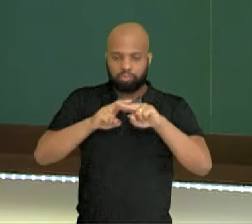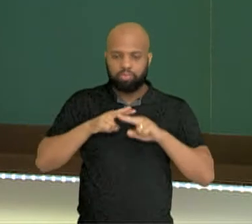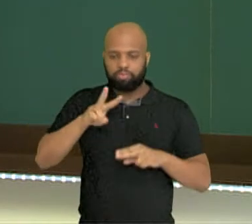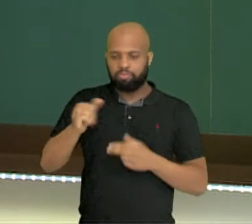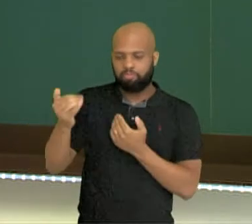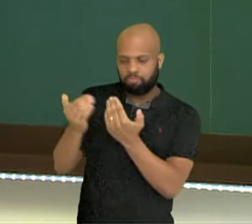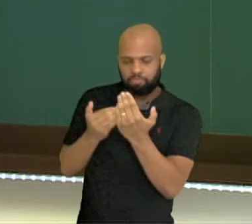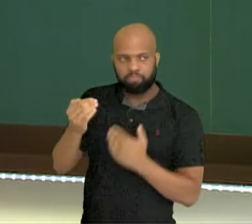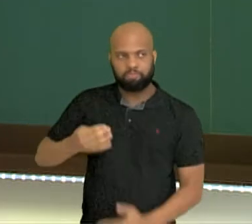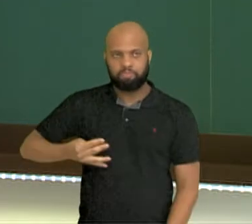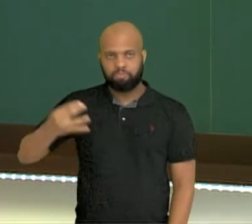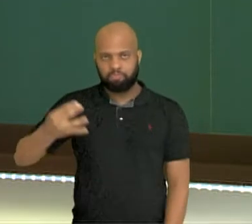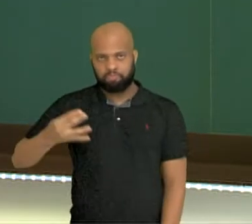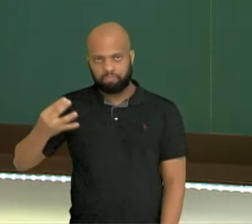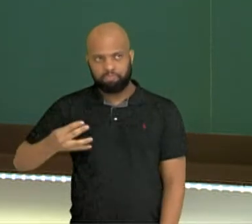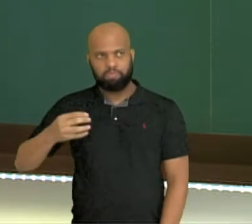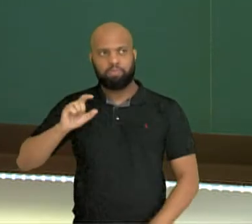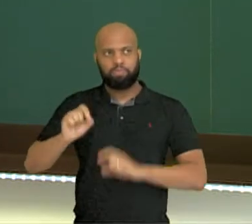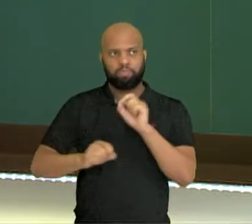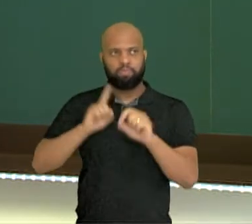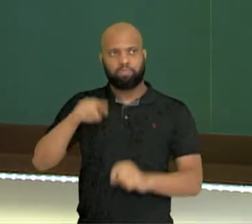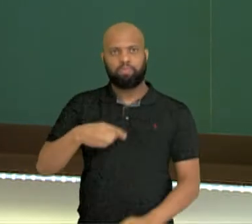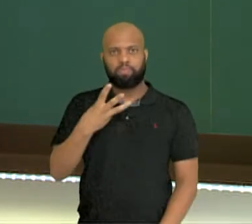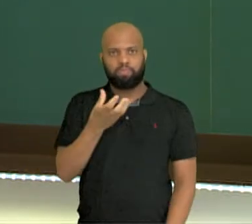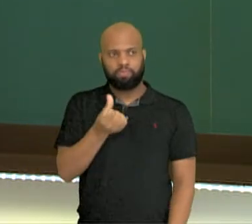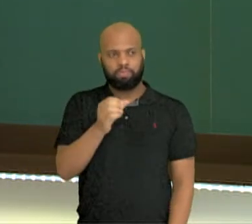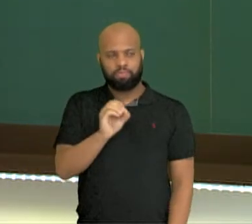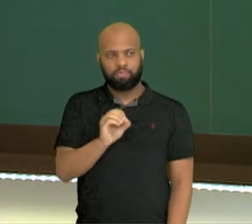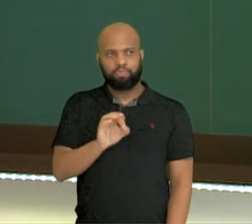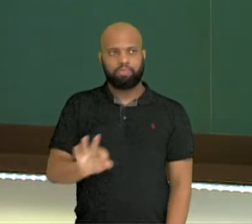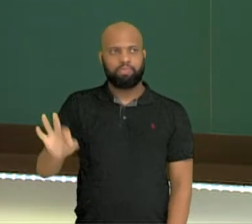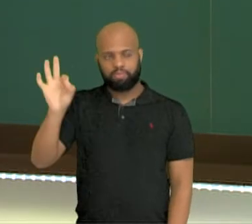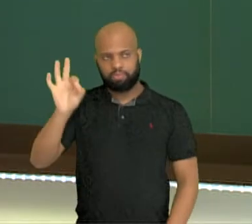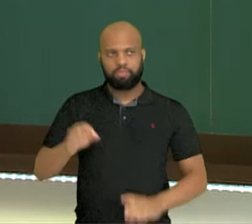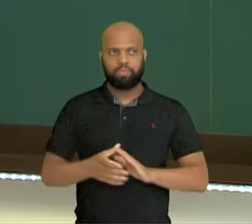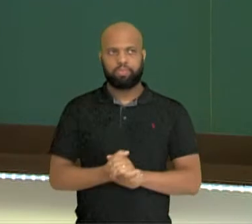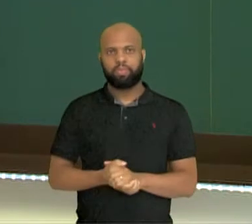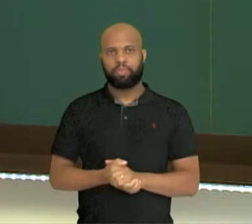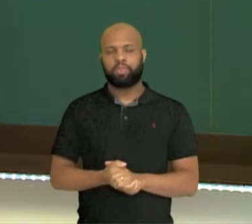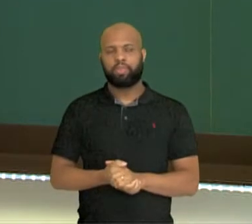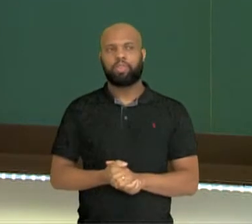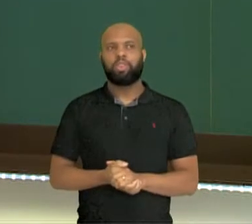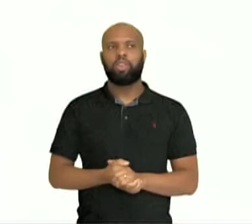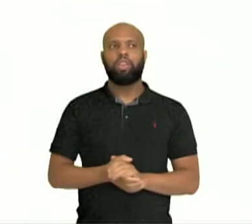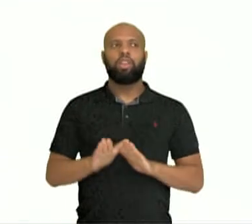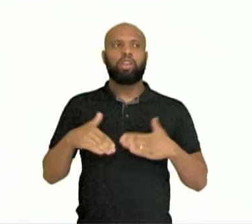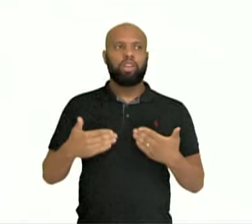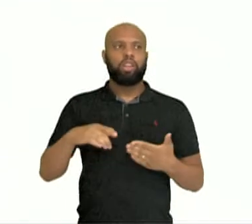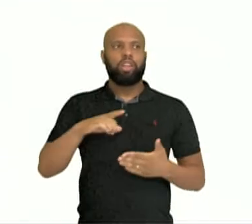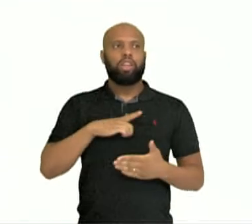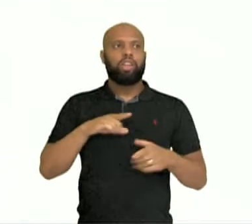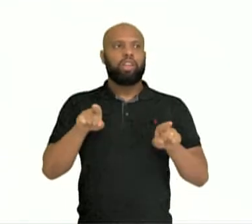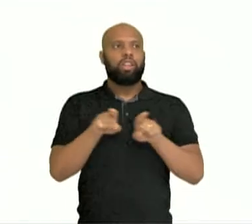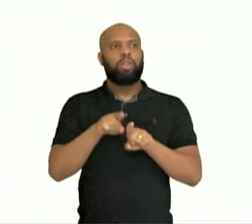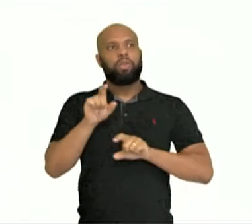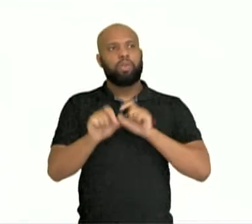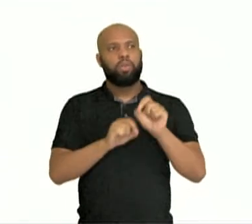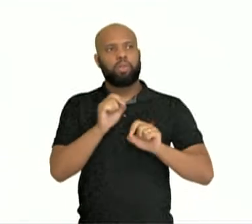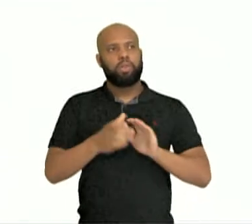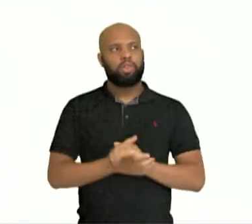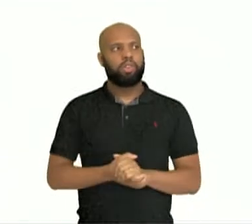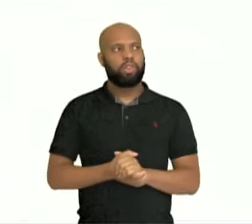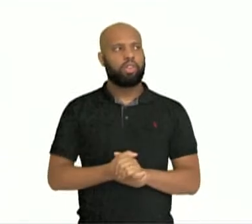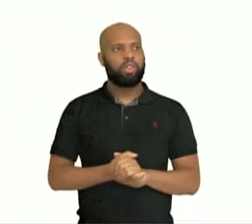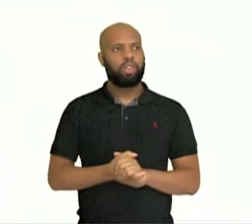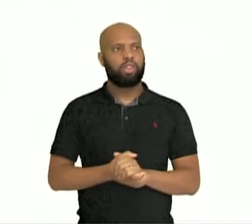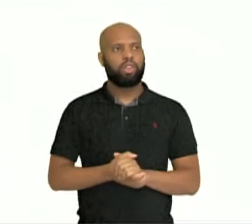do quarto quadrante com o ângulo de 360 graus. E aí, nós temos aqui, por